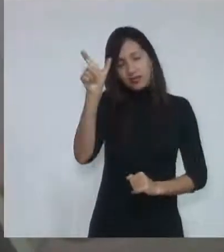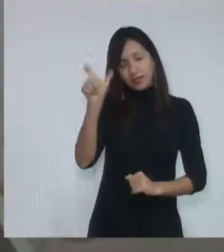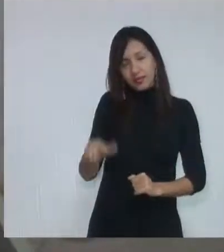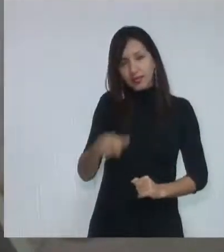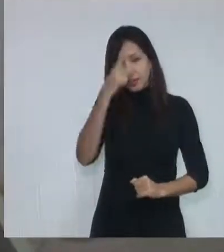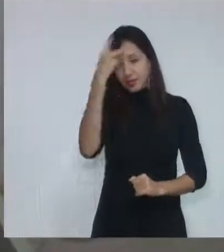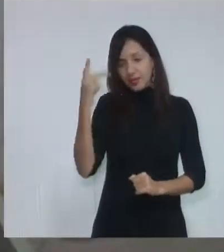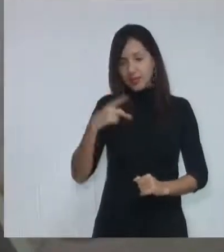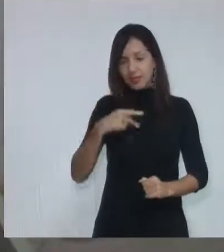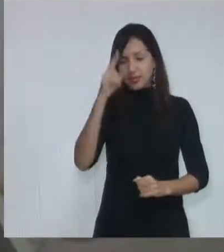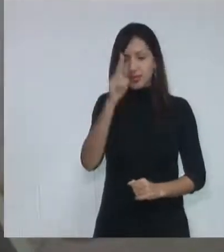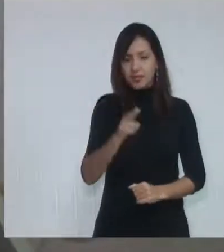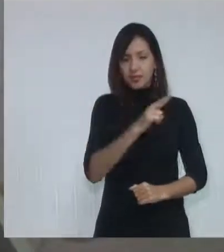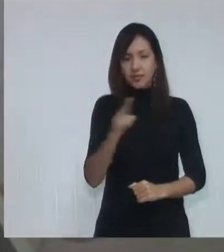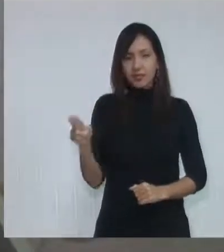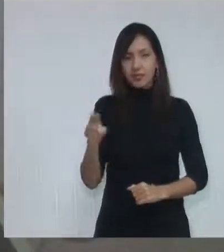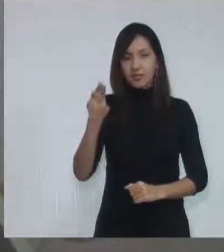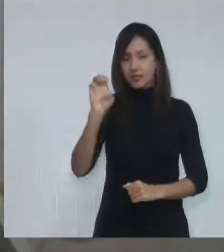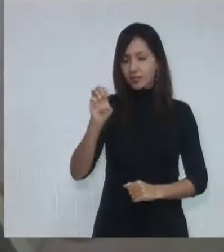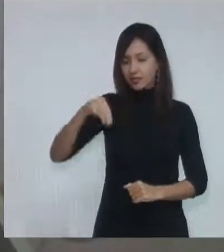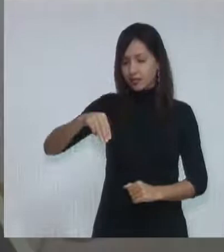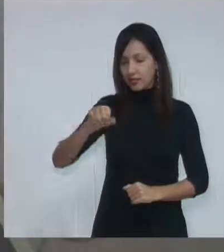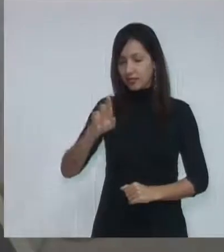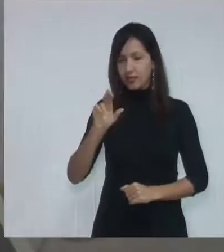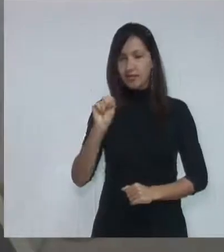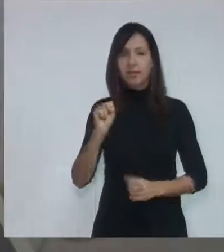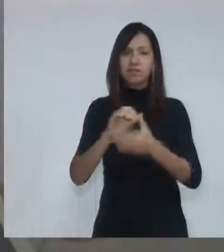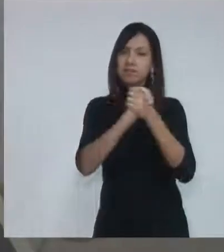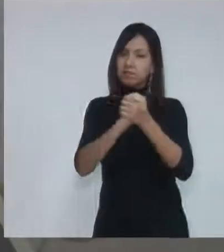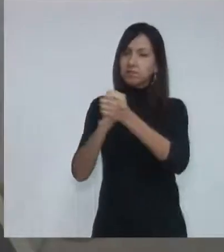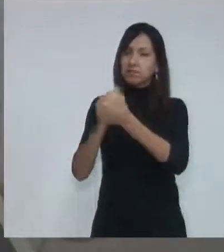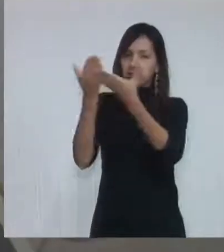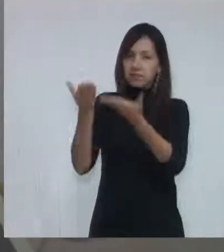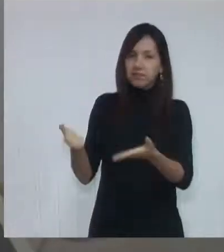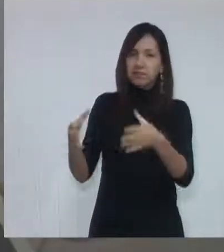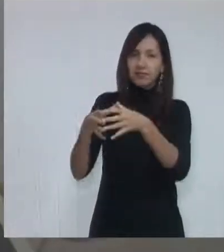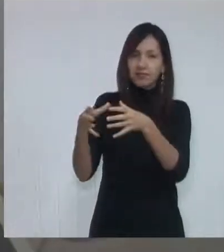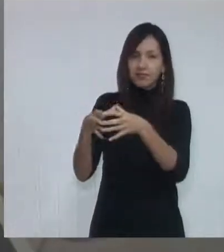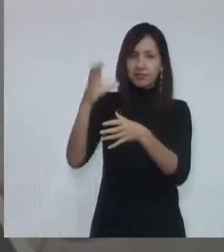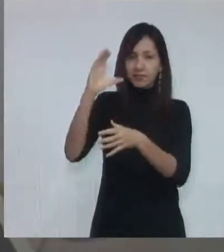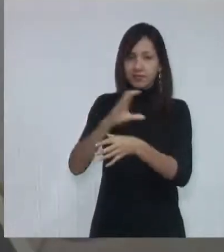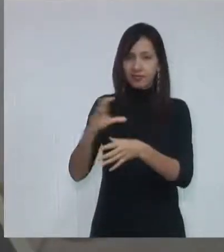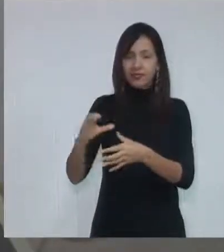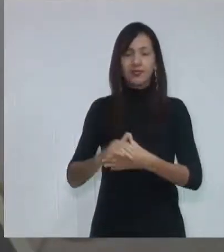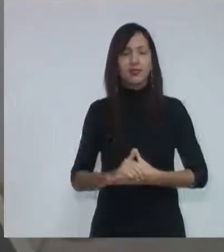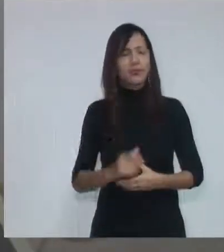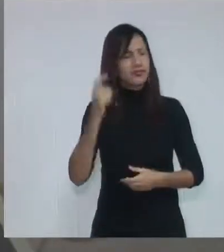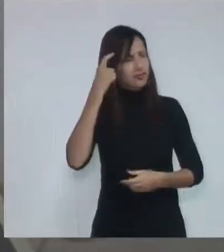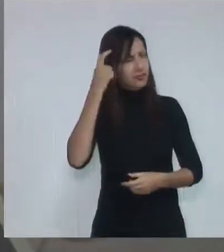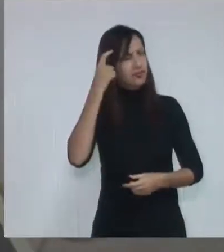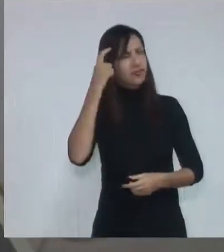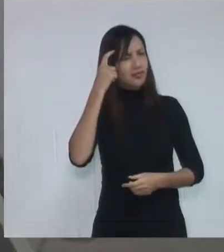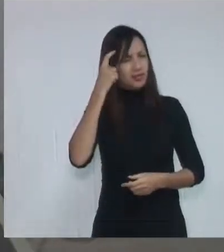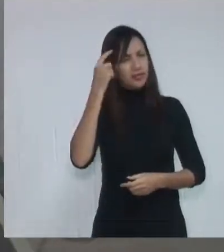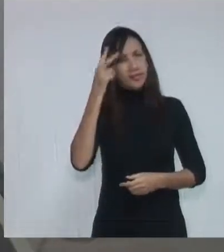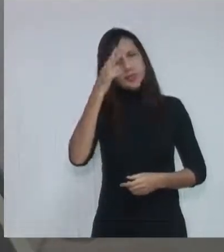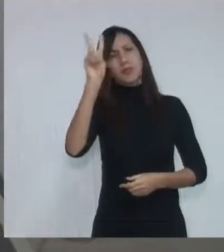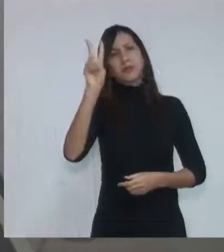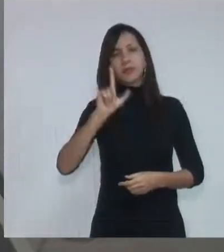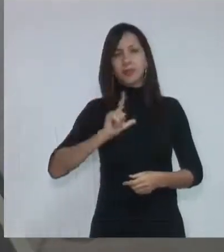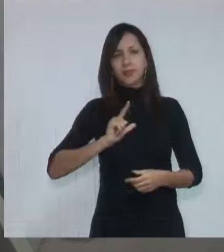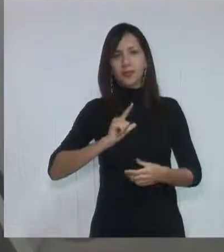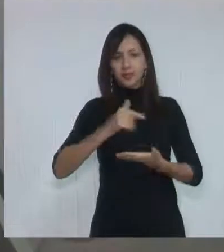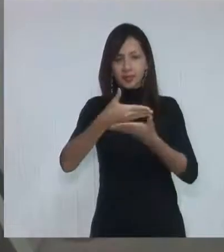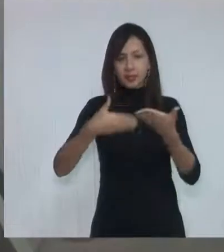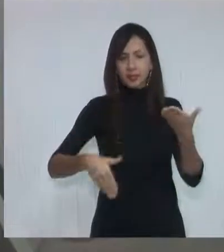do padre Emerson, congratulo aquela região. Também, muito bem pensado e bem lembrado a moção